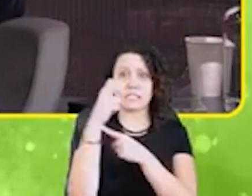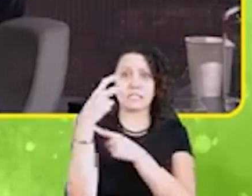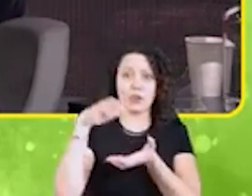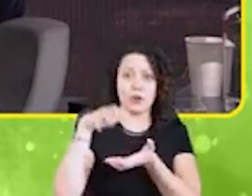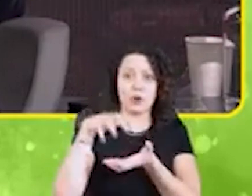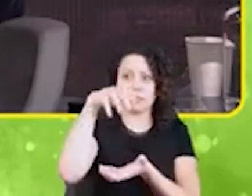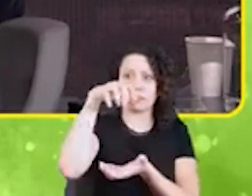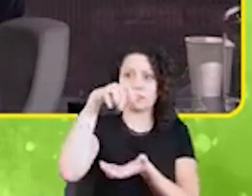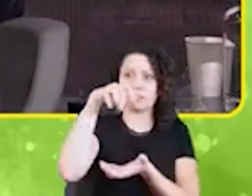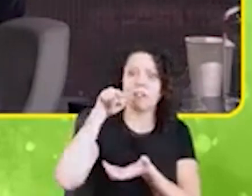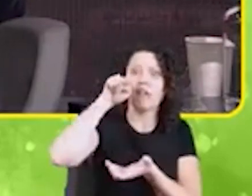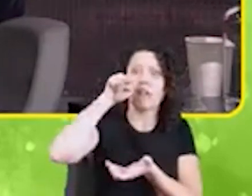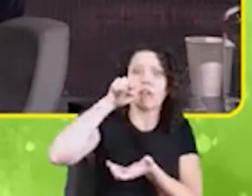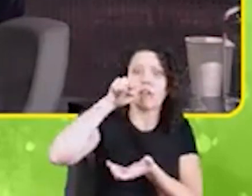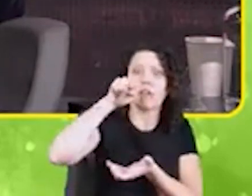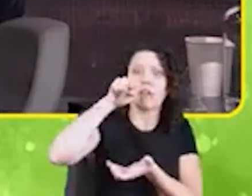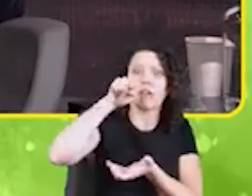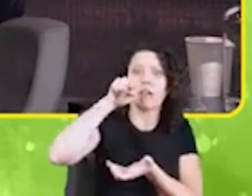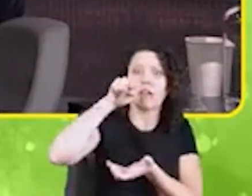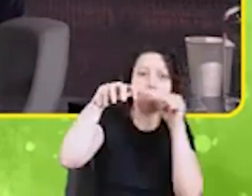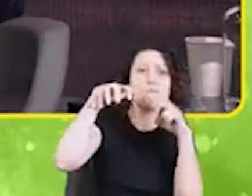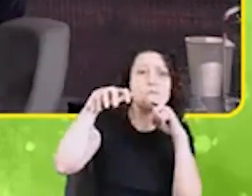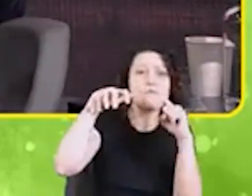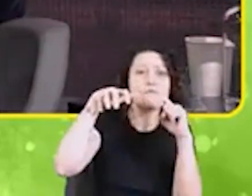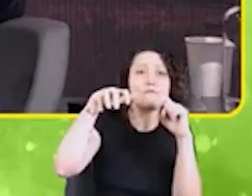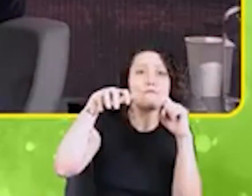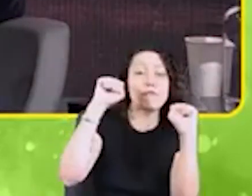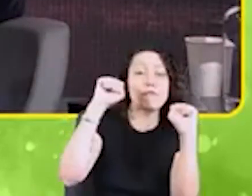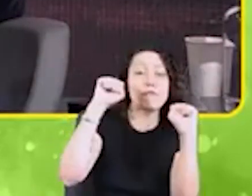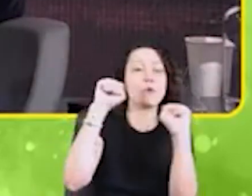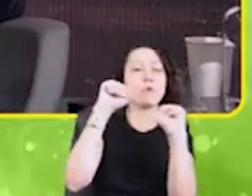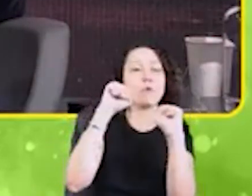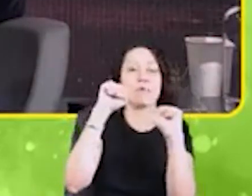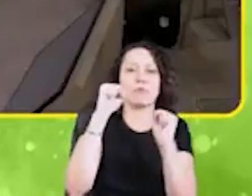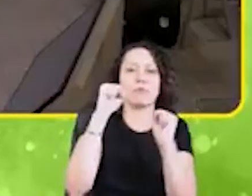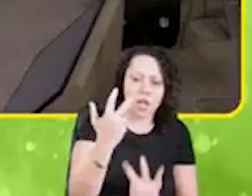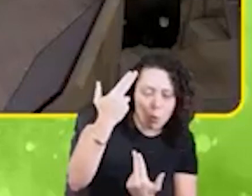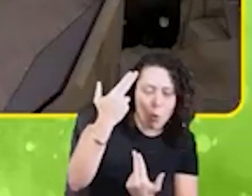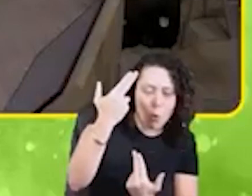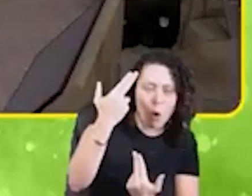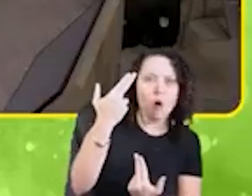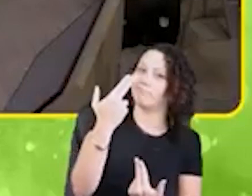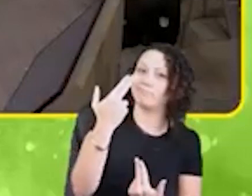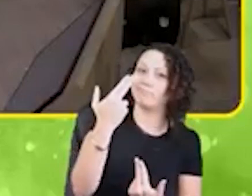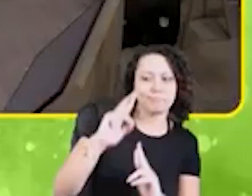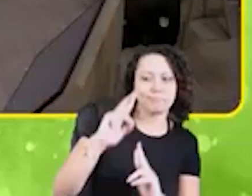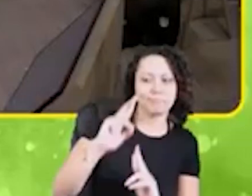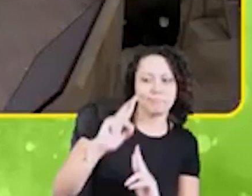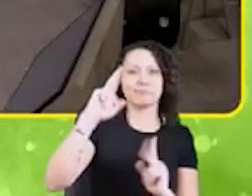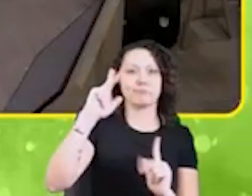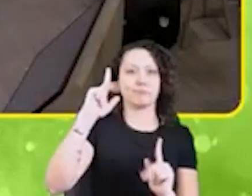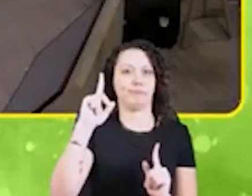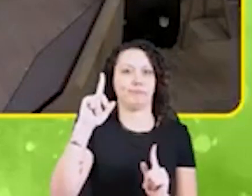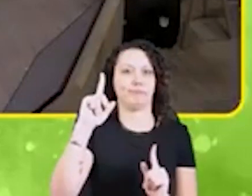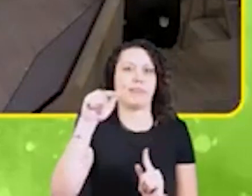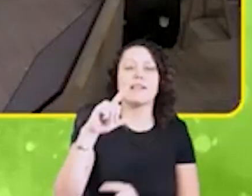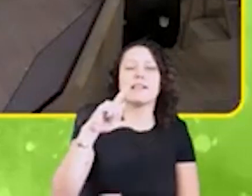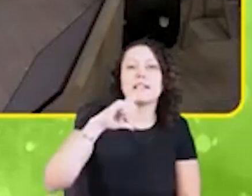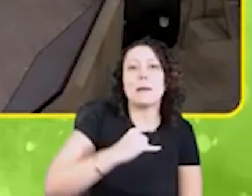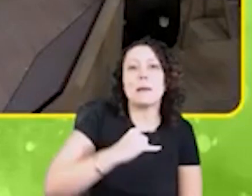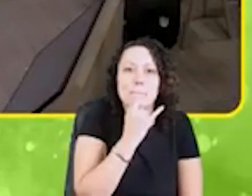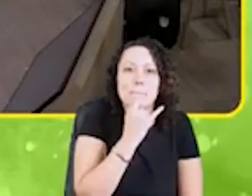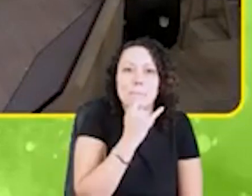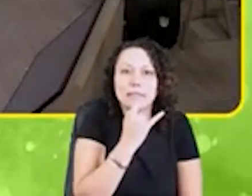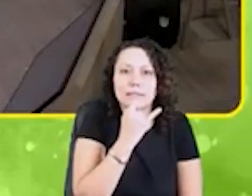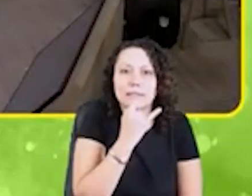frio criada fechada num estábulo fechado Comendo Ração à base de os por